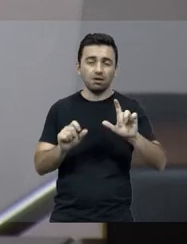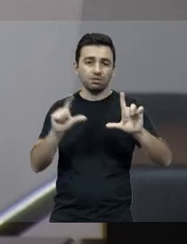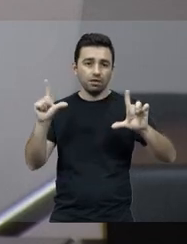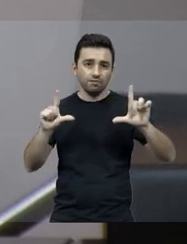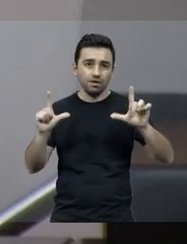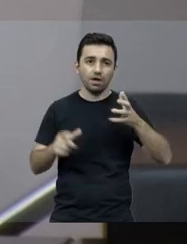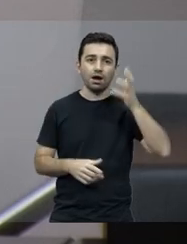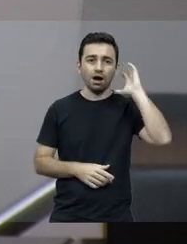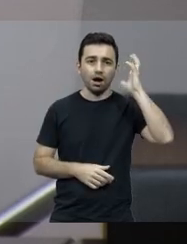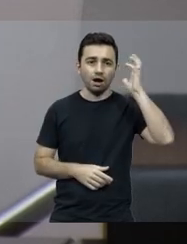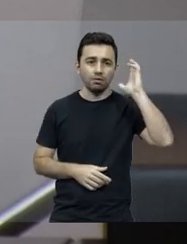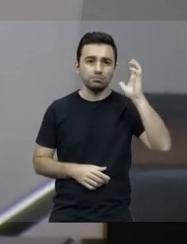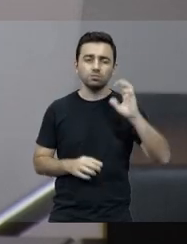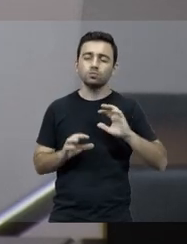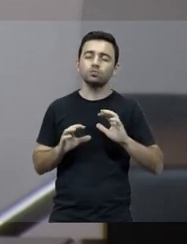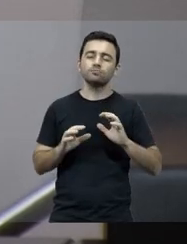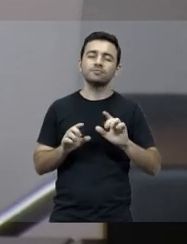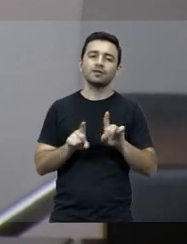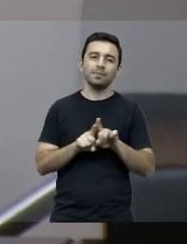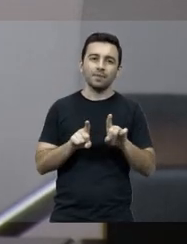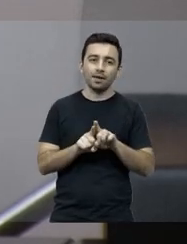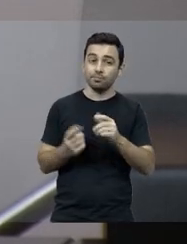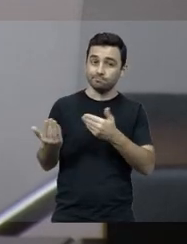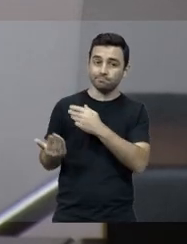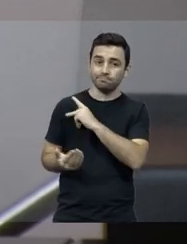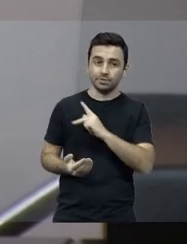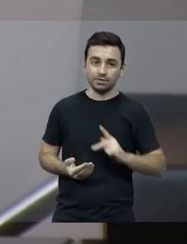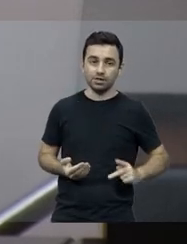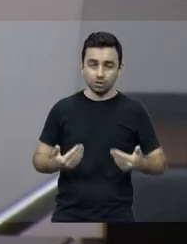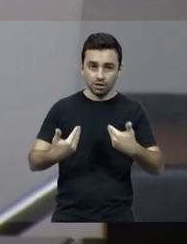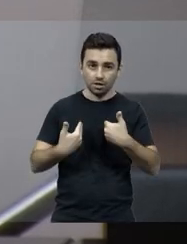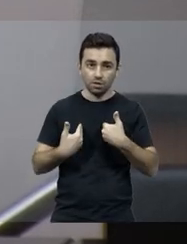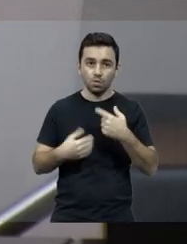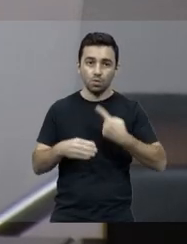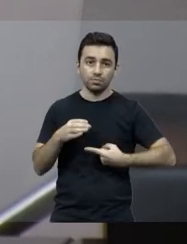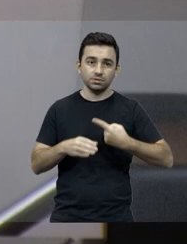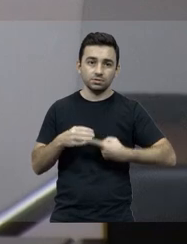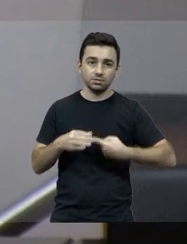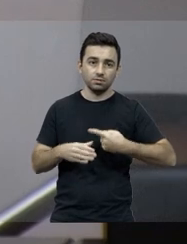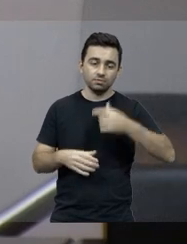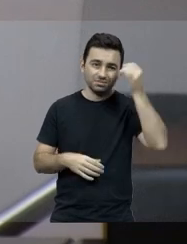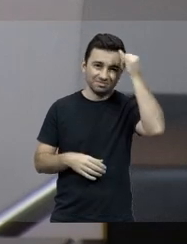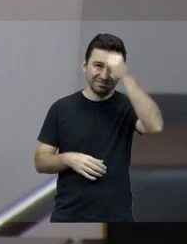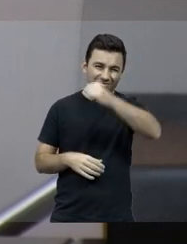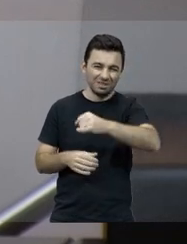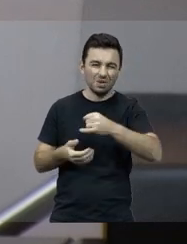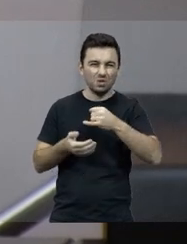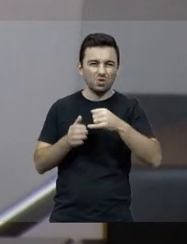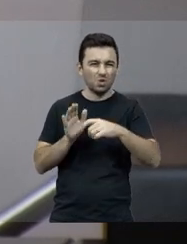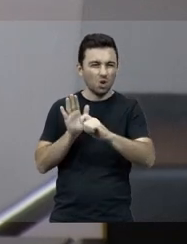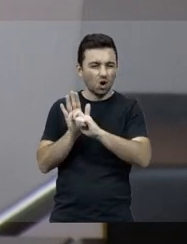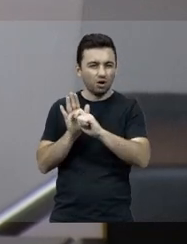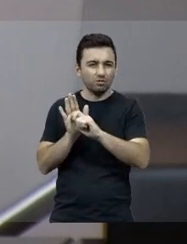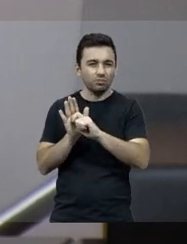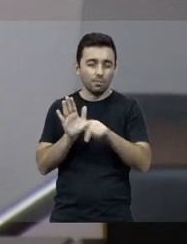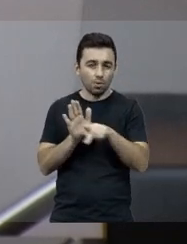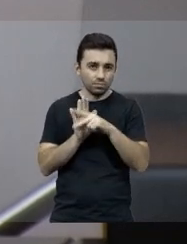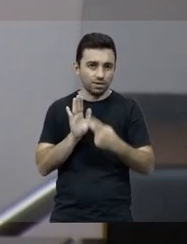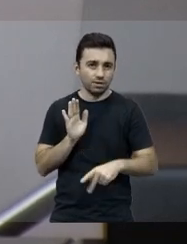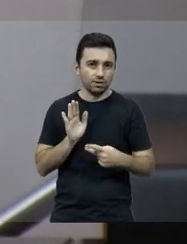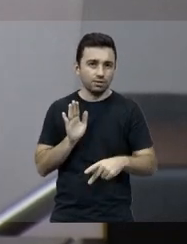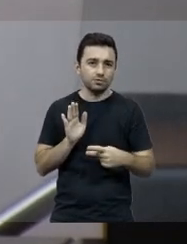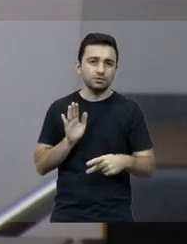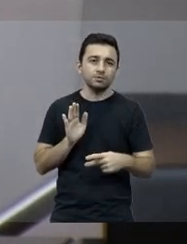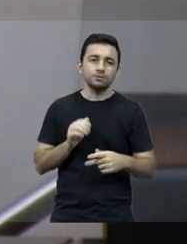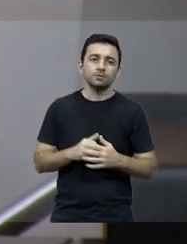Rádio Alesc, também, é claro, como presidente da Comissão de Prevenção e Combate às Drogas desta casa, deputado